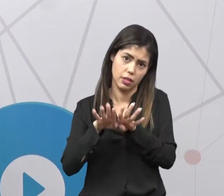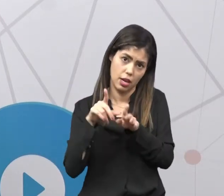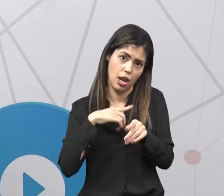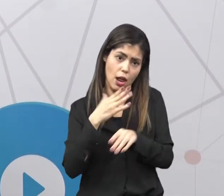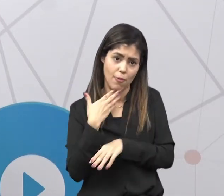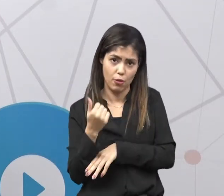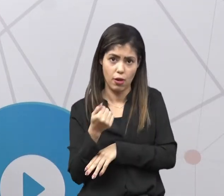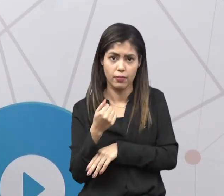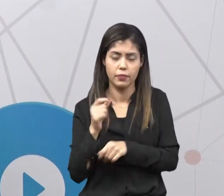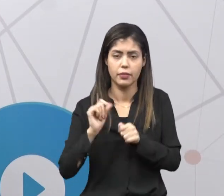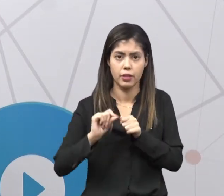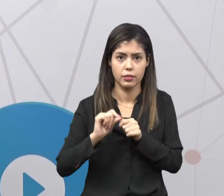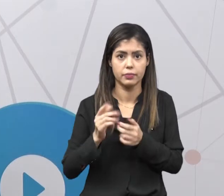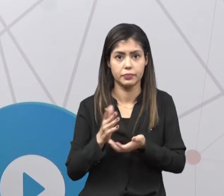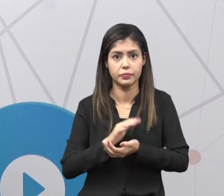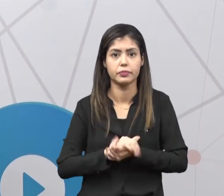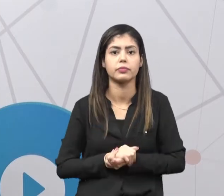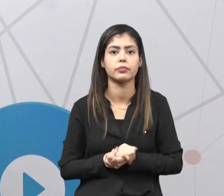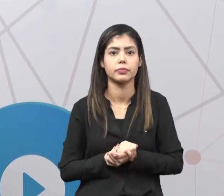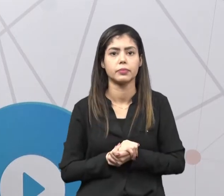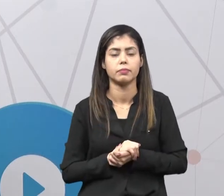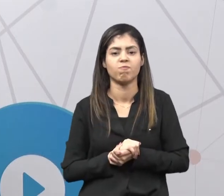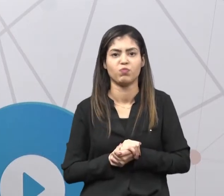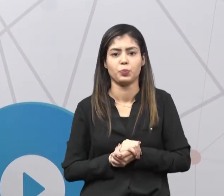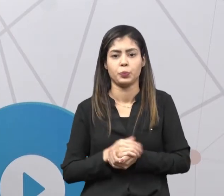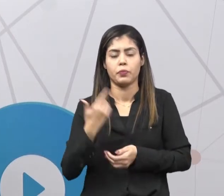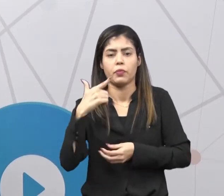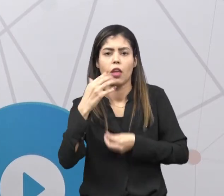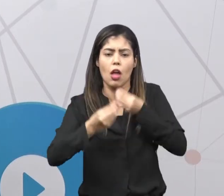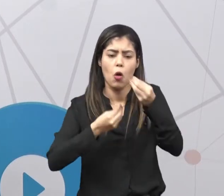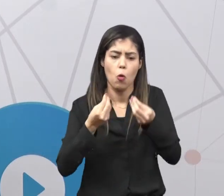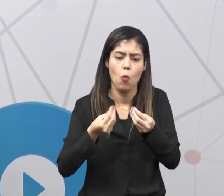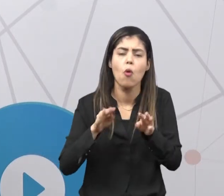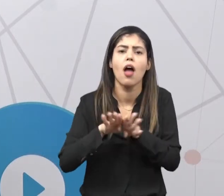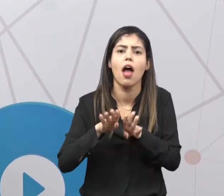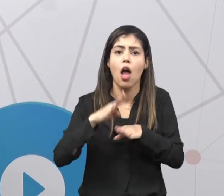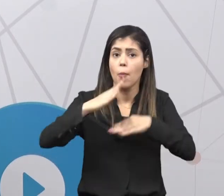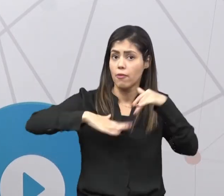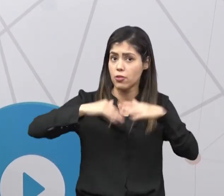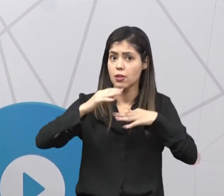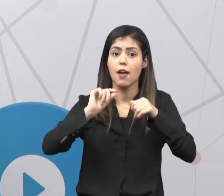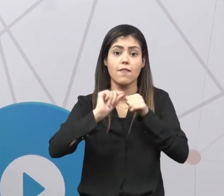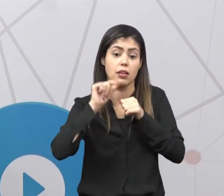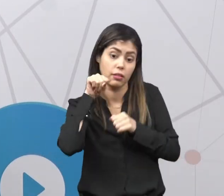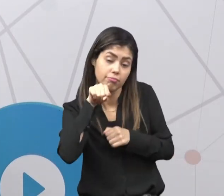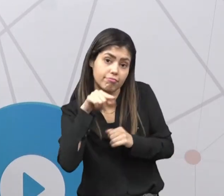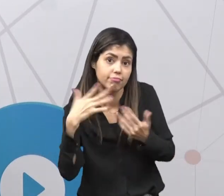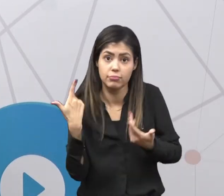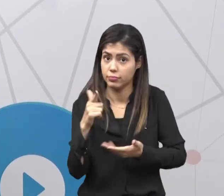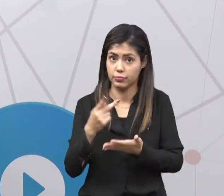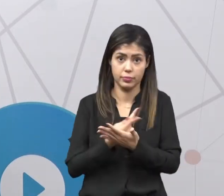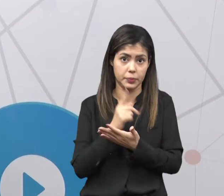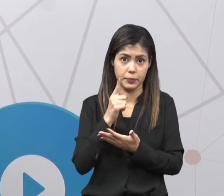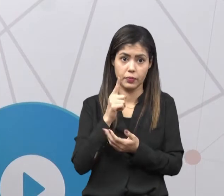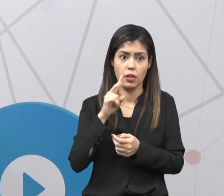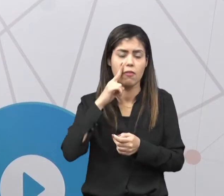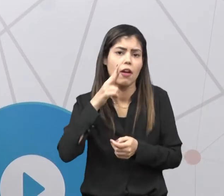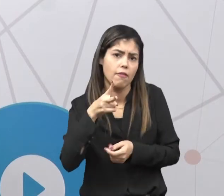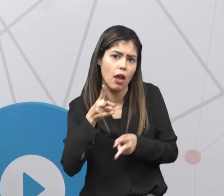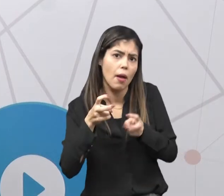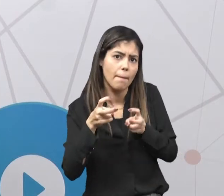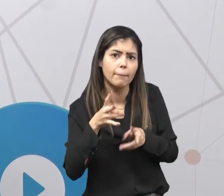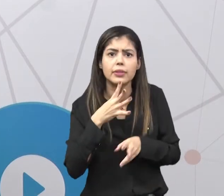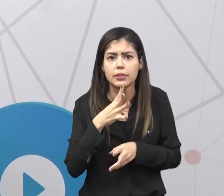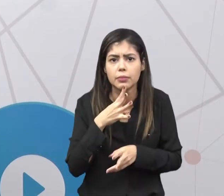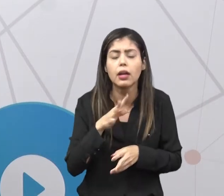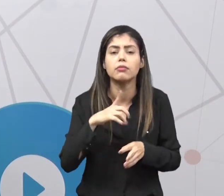prefere fazer. Ele não trabalha assim. E aí não tem nenhum problema e esse profissional não está errado por fazer dessa forma. Você vai ver, vai conhecer